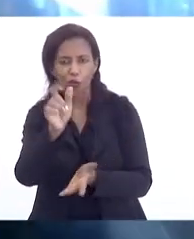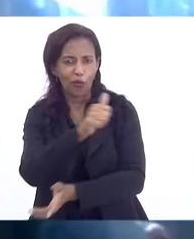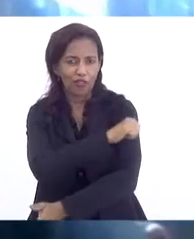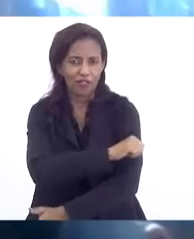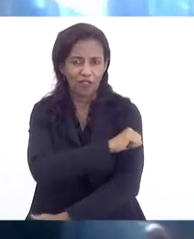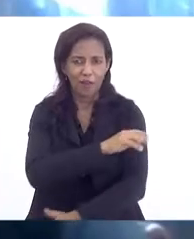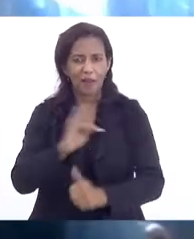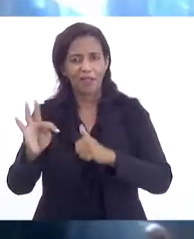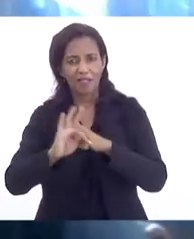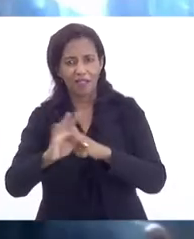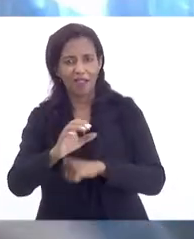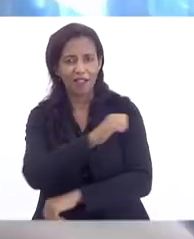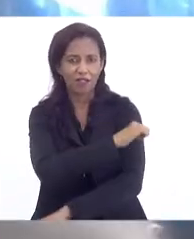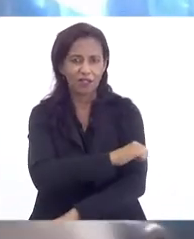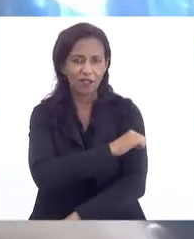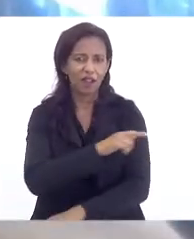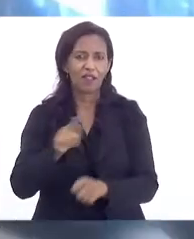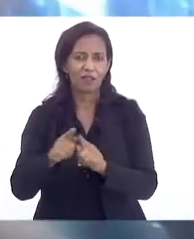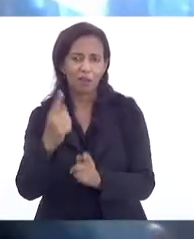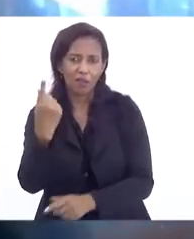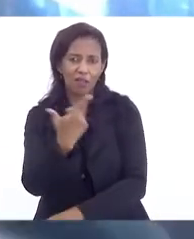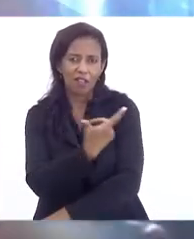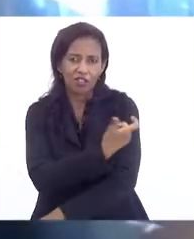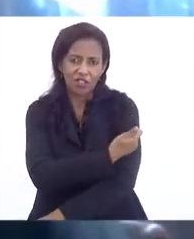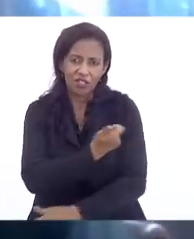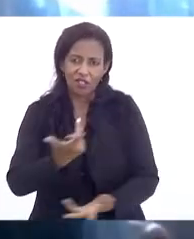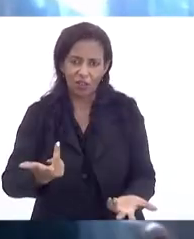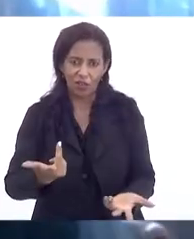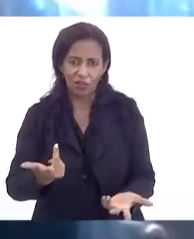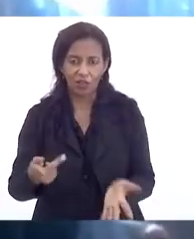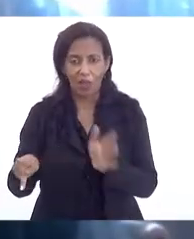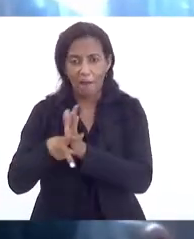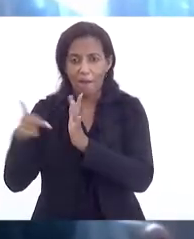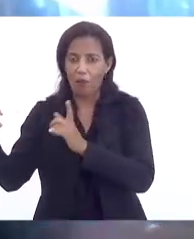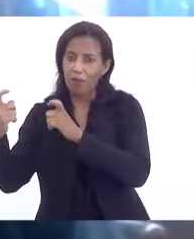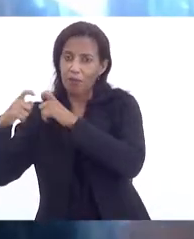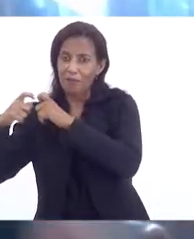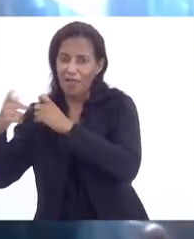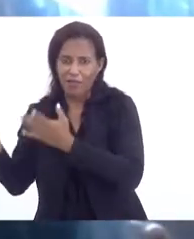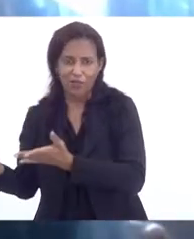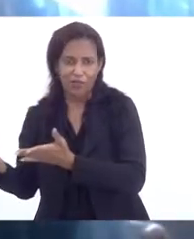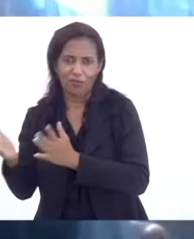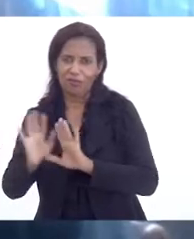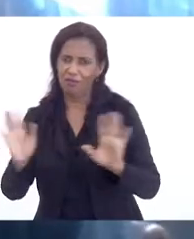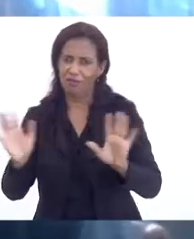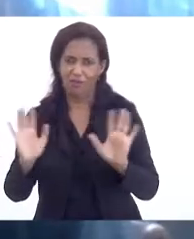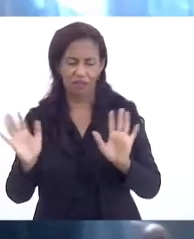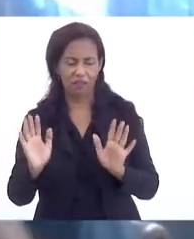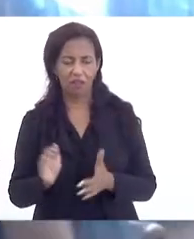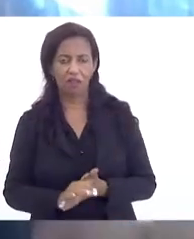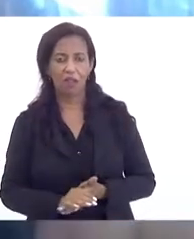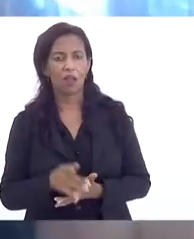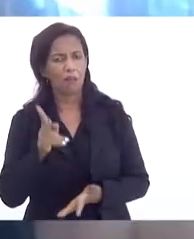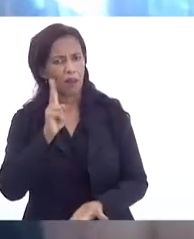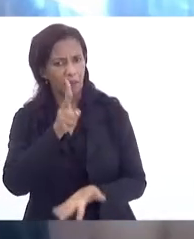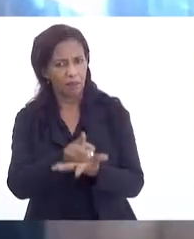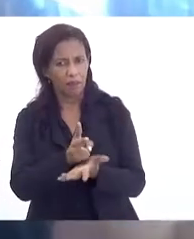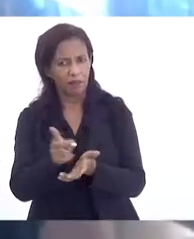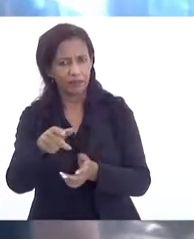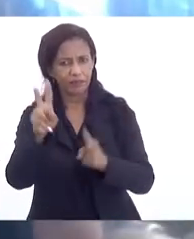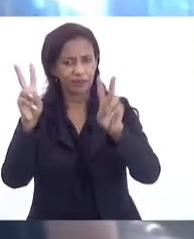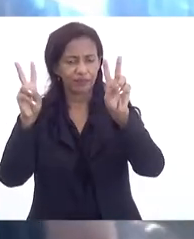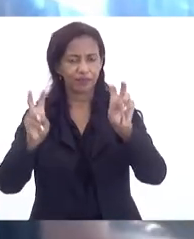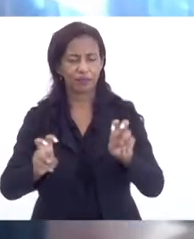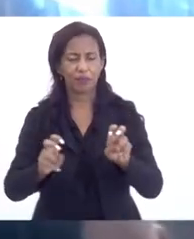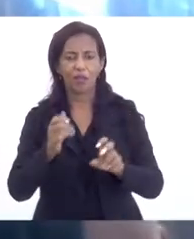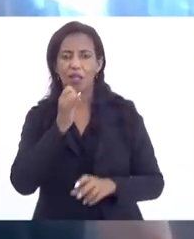técnicos de enfermagem para dar uma injeção, tinha que ser um médico. Aí, realmente, não, mas mesmo nesse caso, porque,